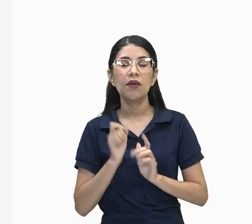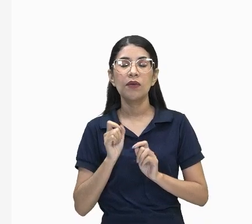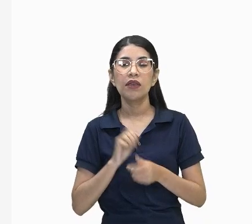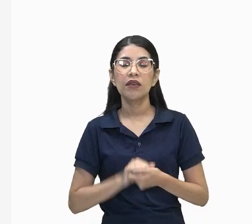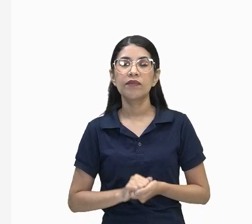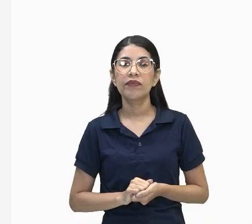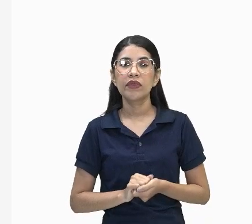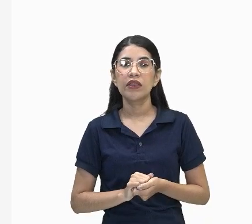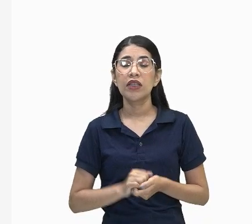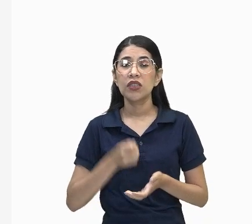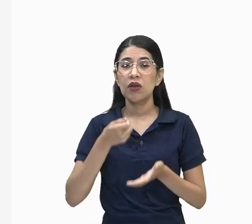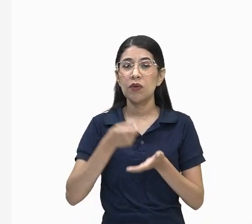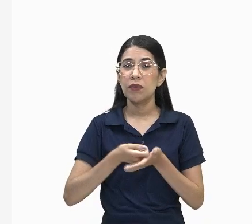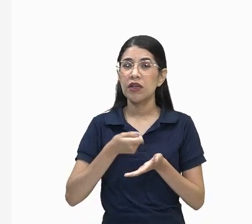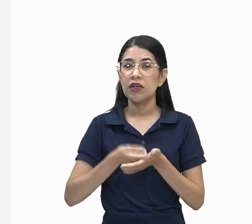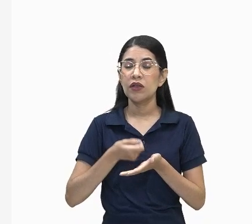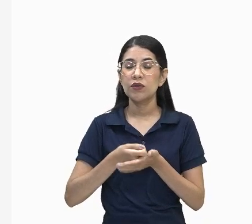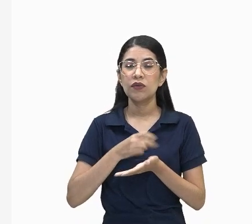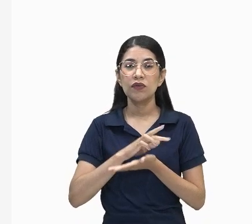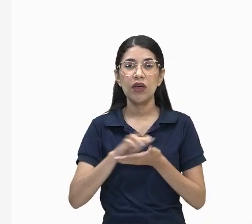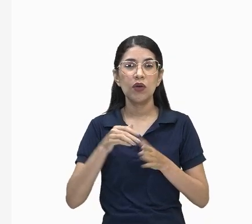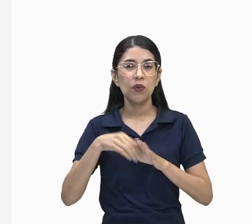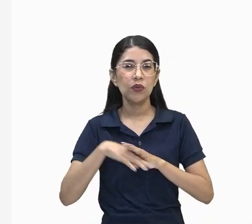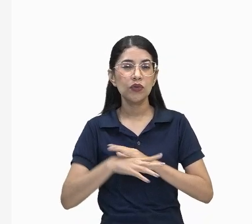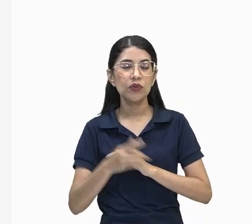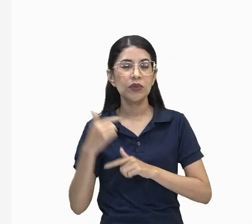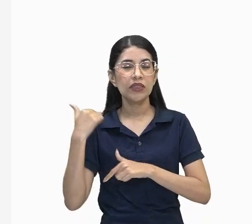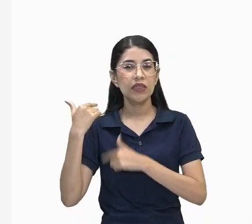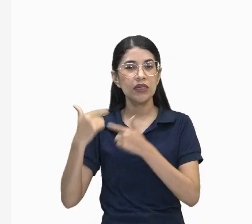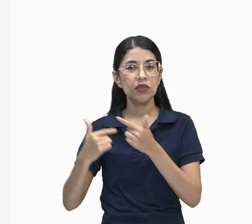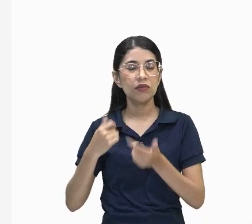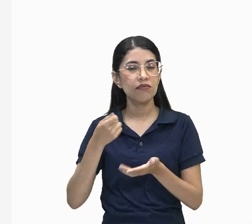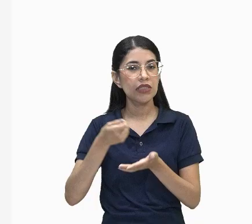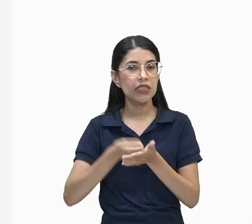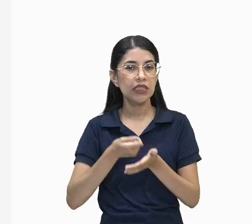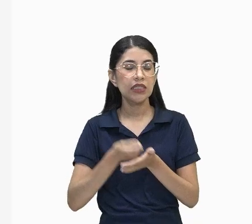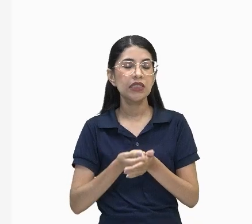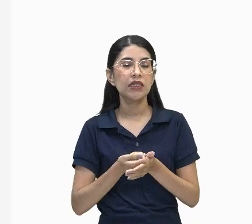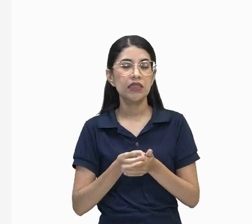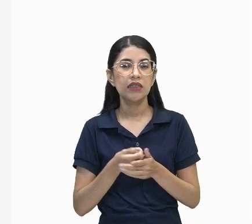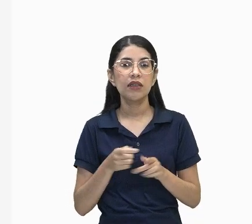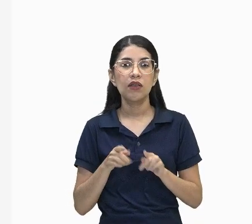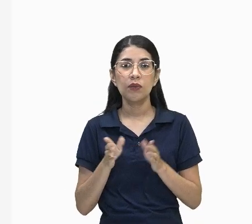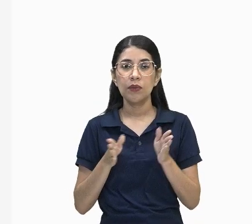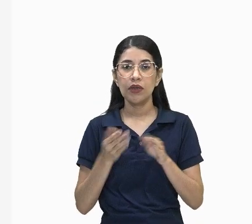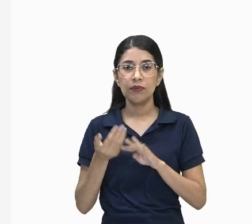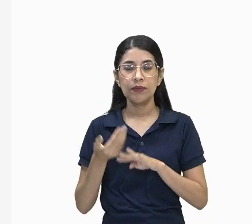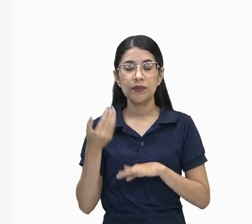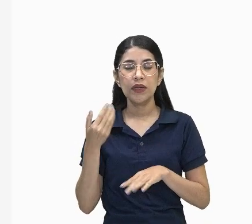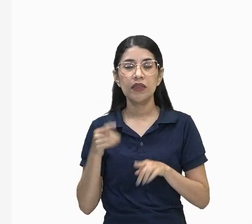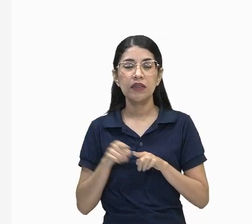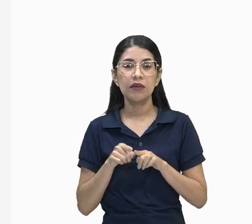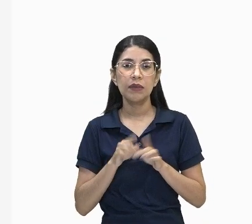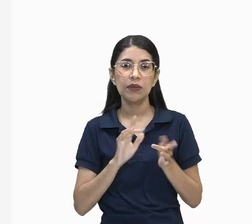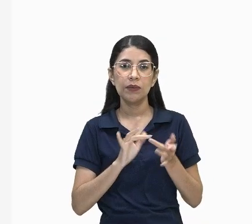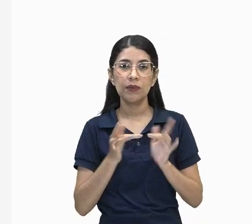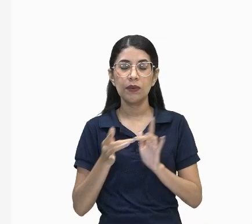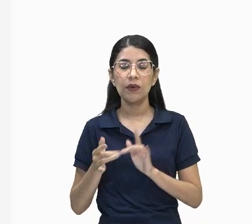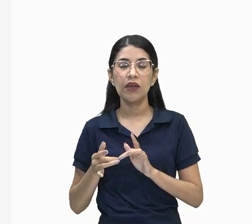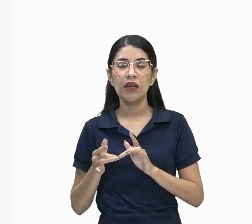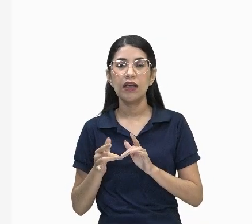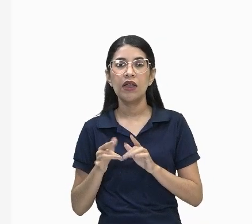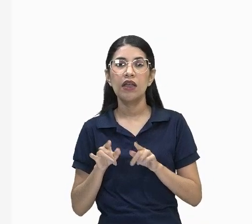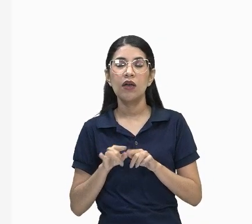convenções rígidas, né? Os costumes, as tradições eram muito rígidas, e nesse contexto, o